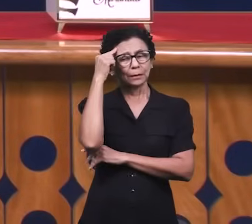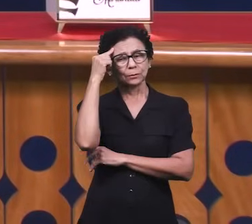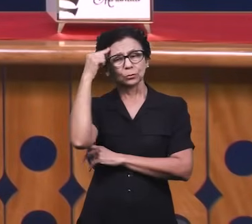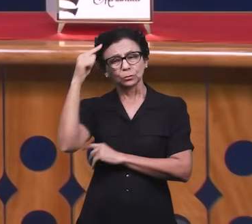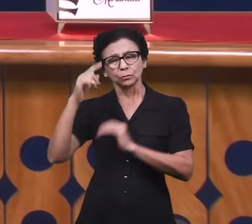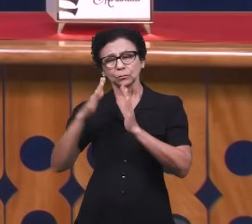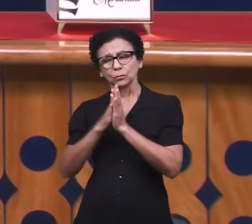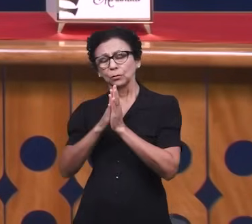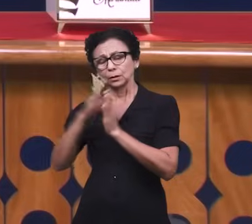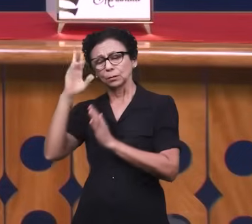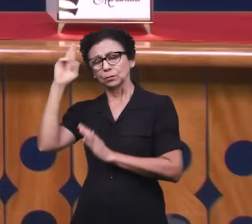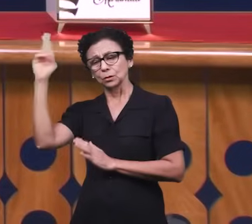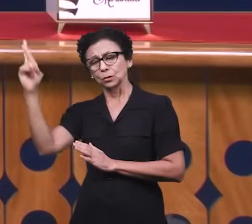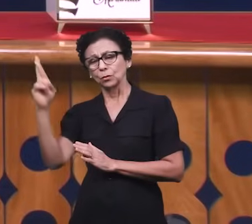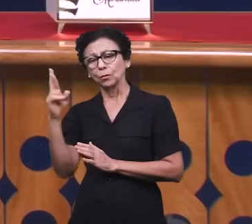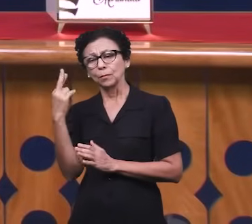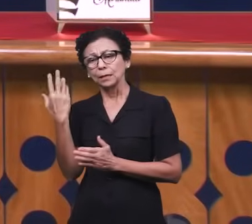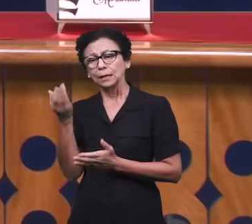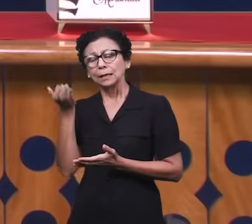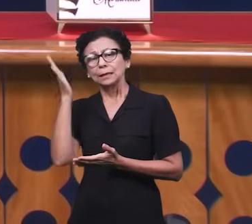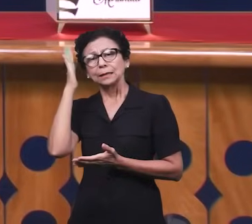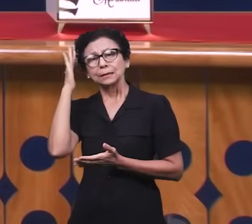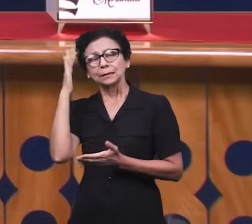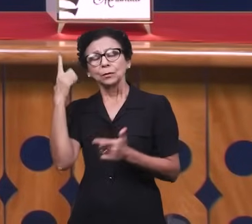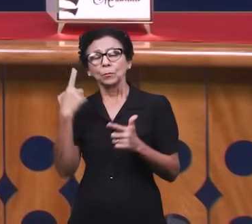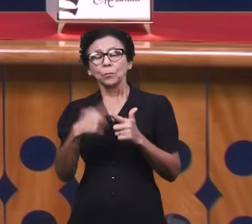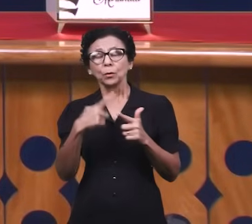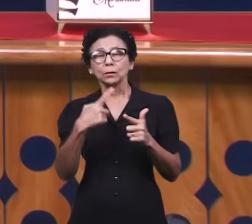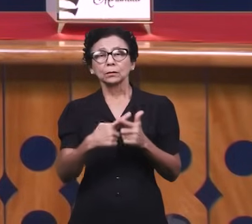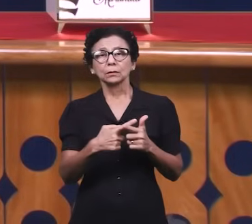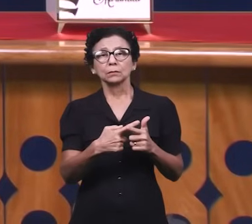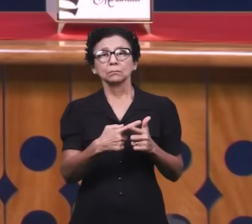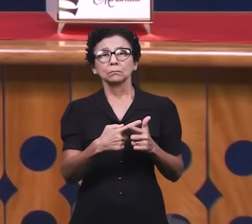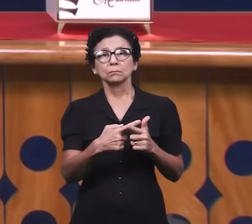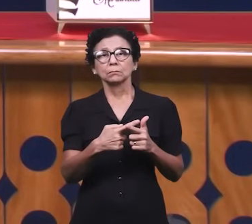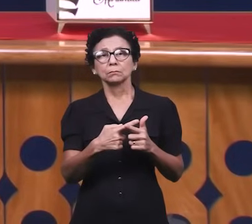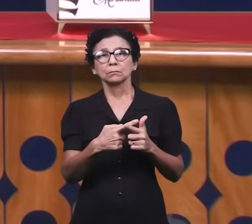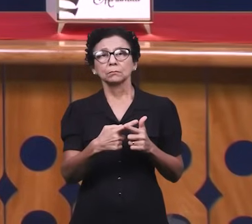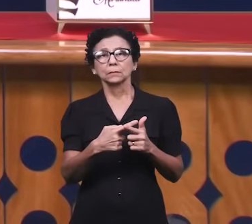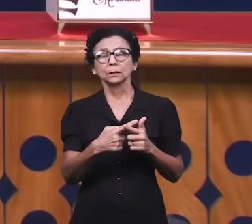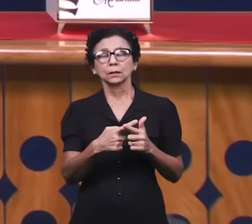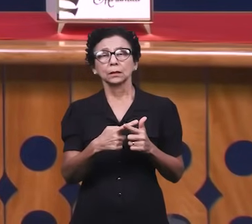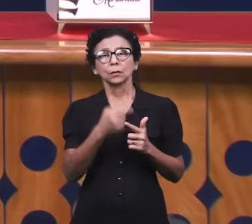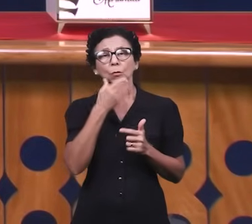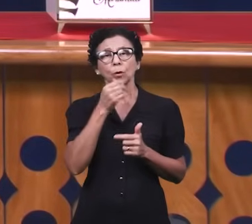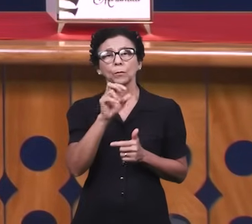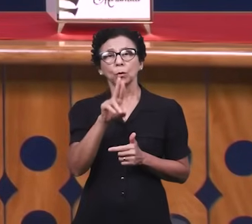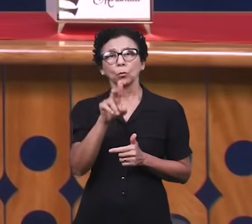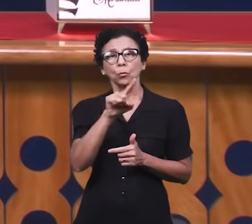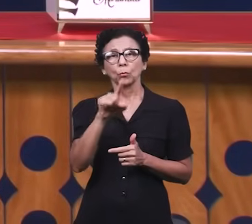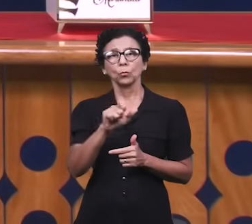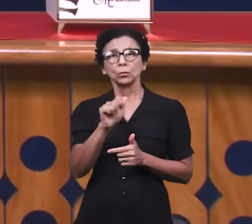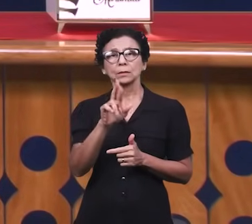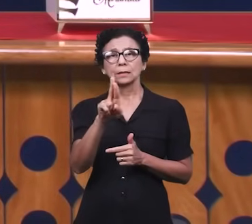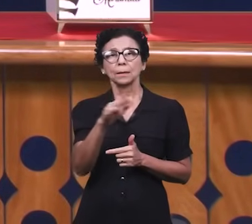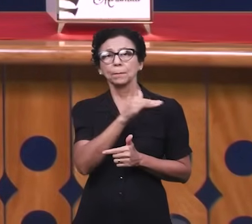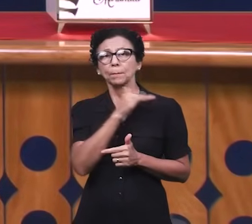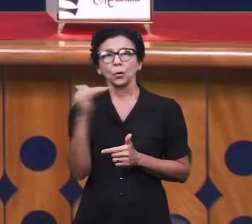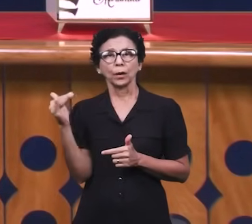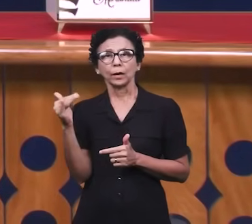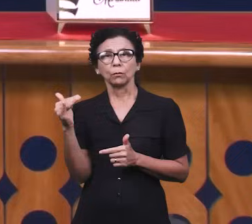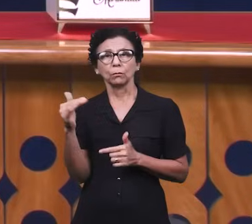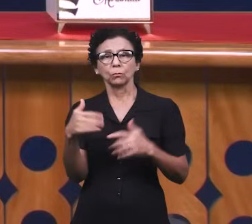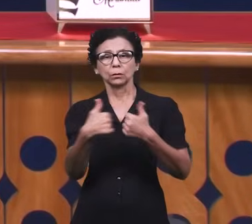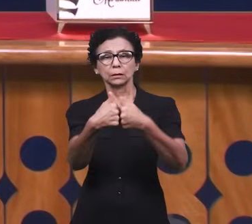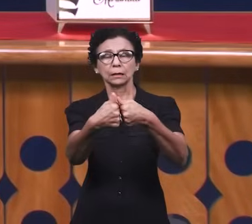daquele fato, daquele incidente, porque que Uzá foi fulminado por Deus. E